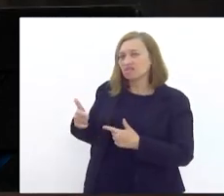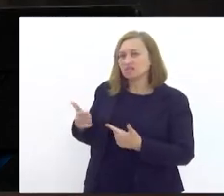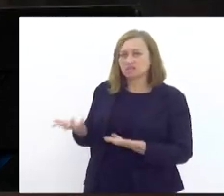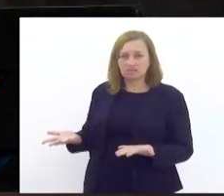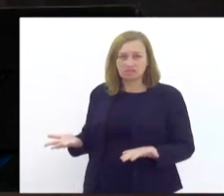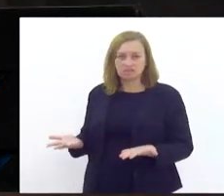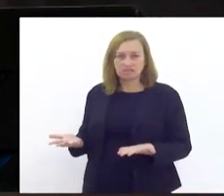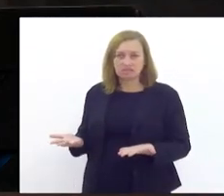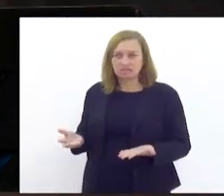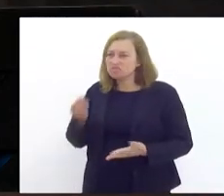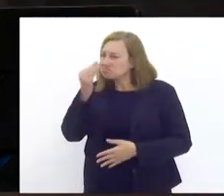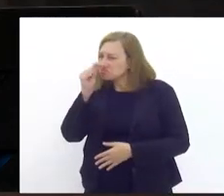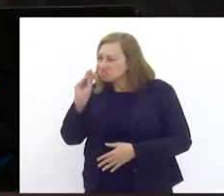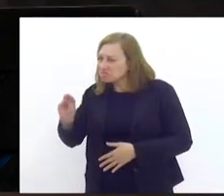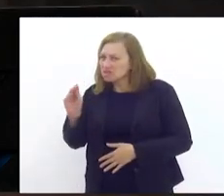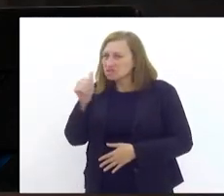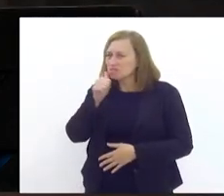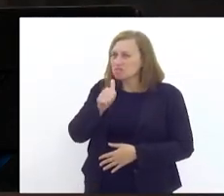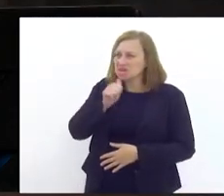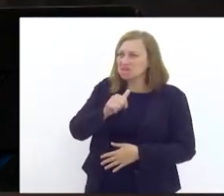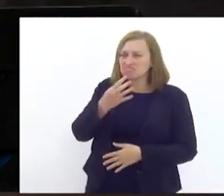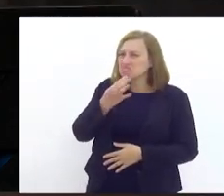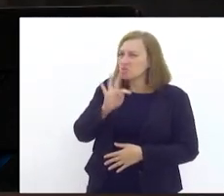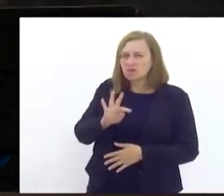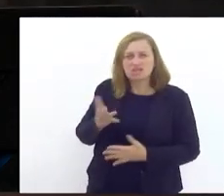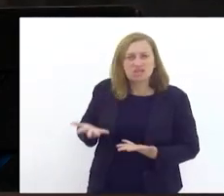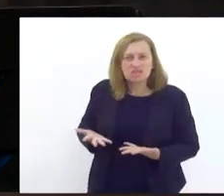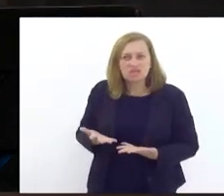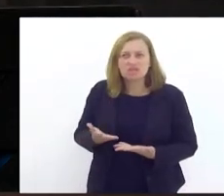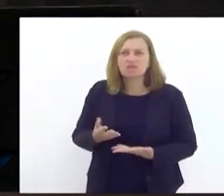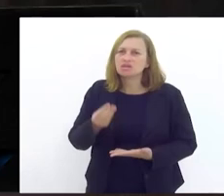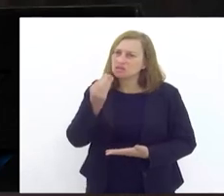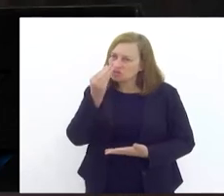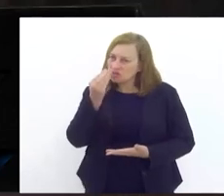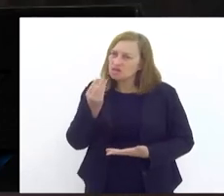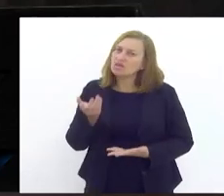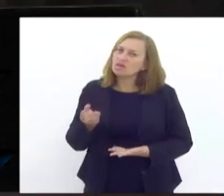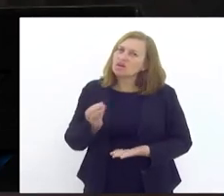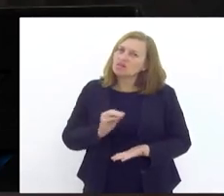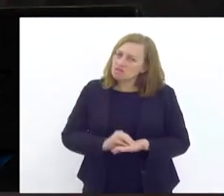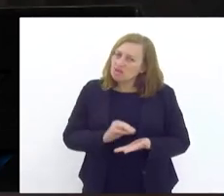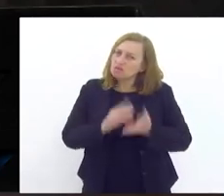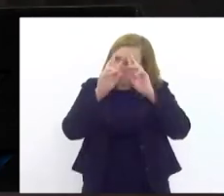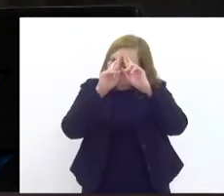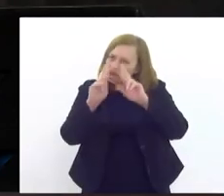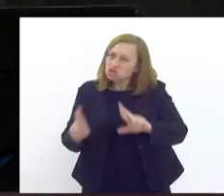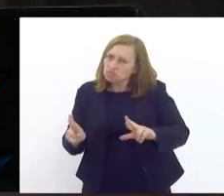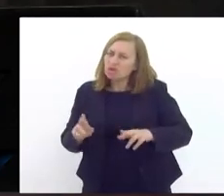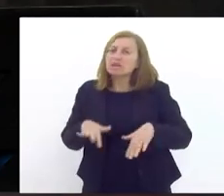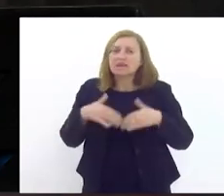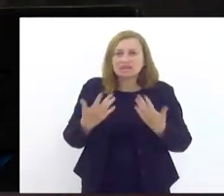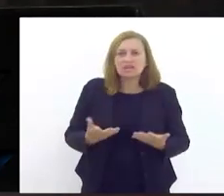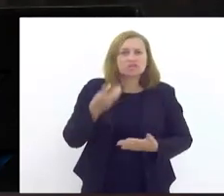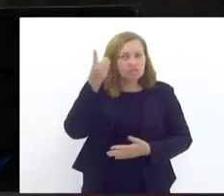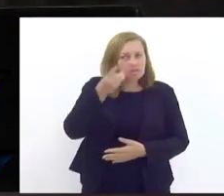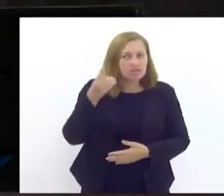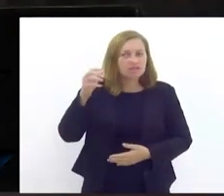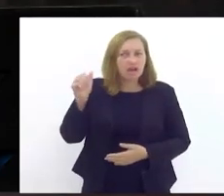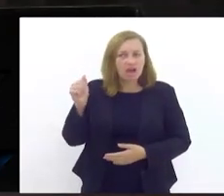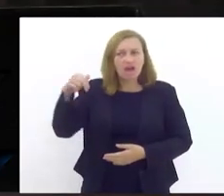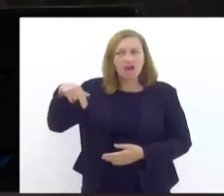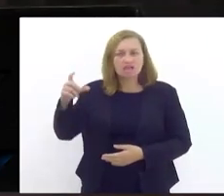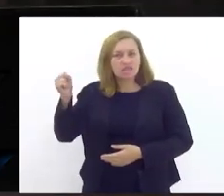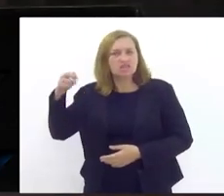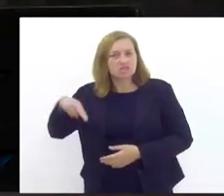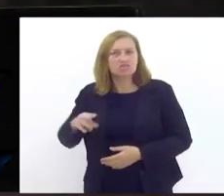vulgarizando essa mulher que ele sequer conhecia é um desrespeito e uma ojeriza mulheres portanto Deputado Anderson está coberto